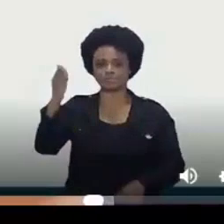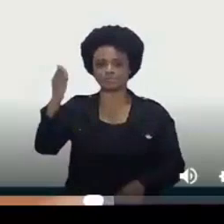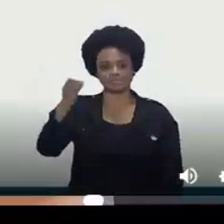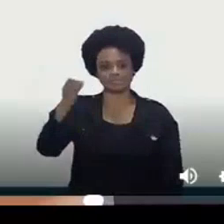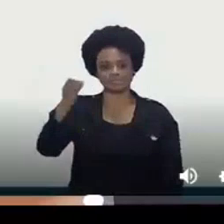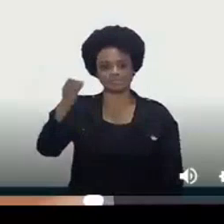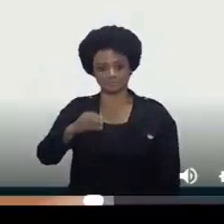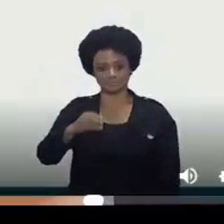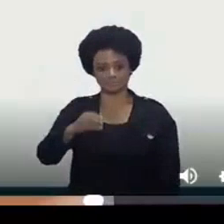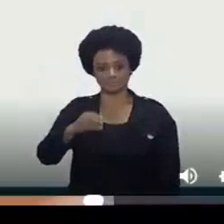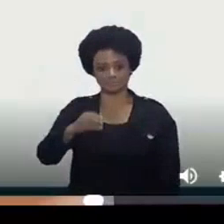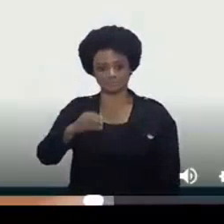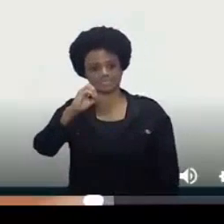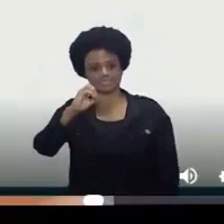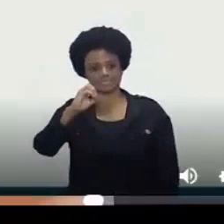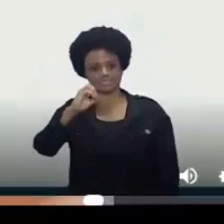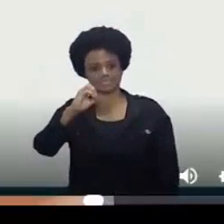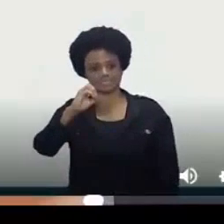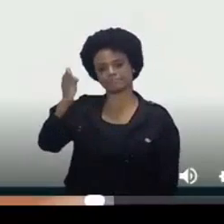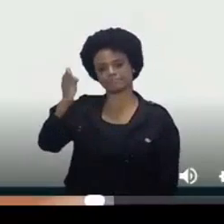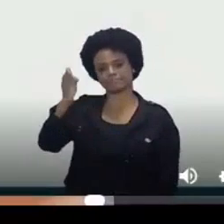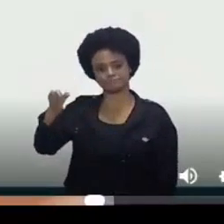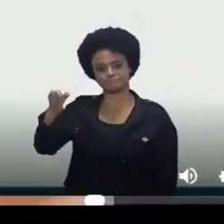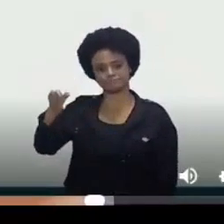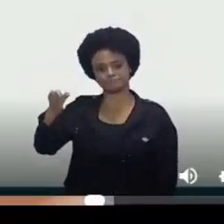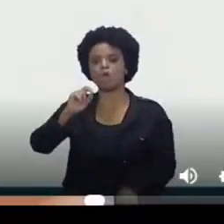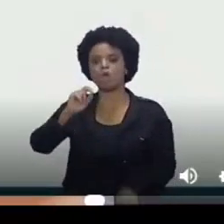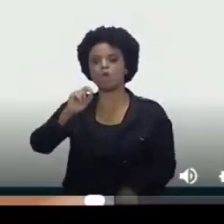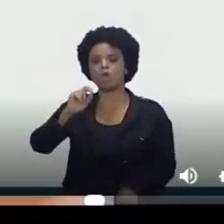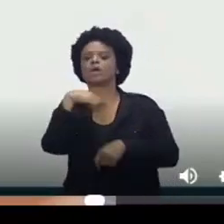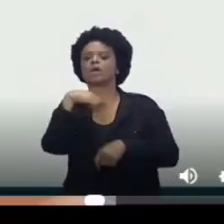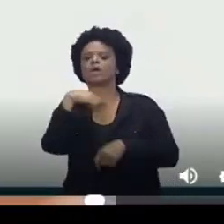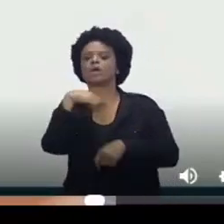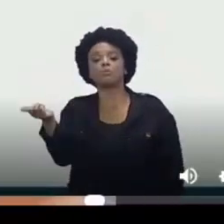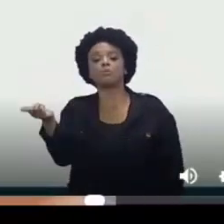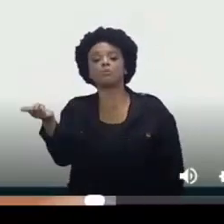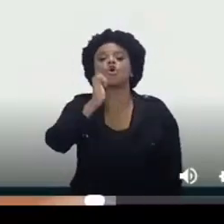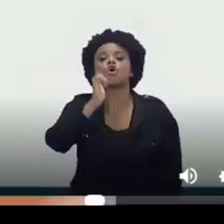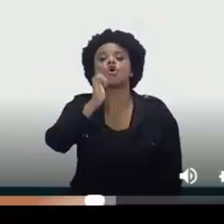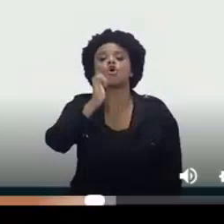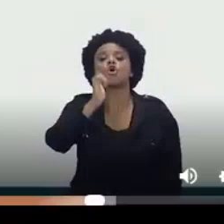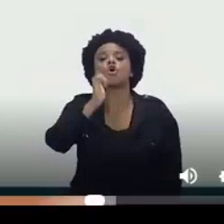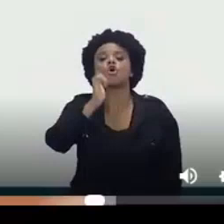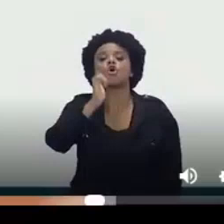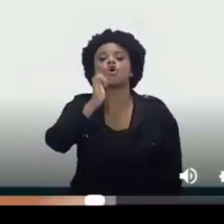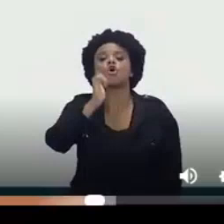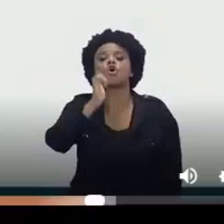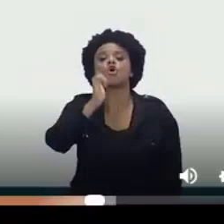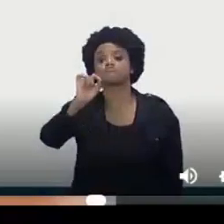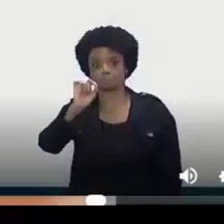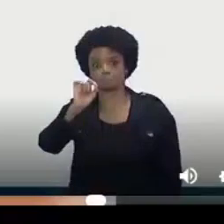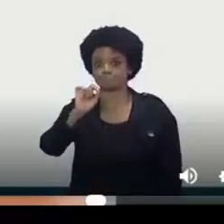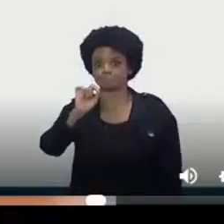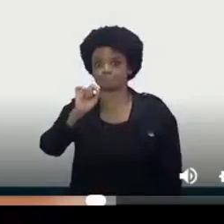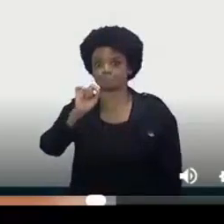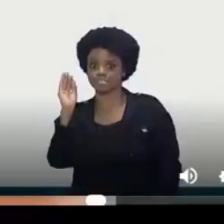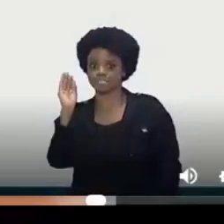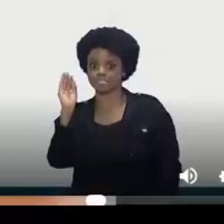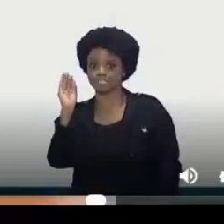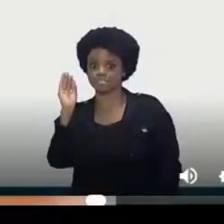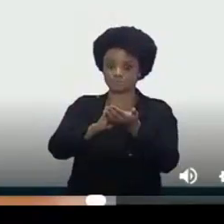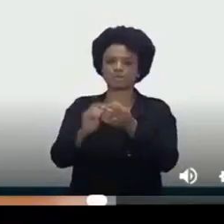né? Então, o que a gente vai conseguir plotar esses gráficos? Nós vamos